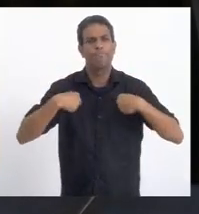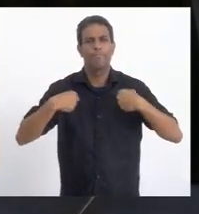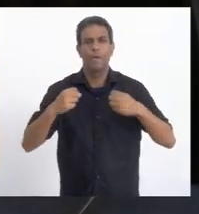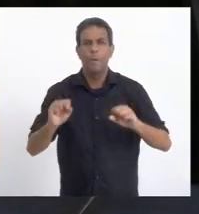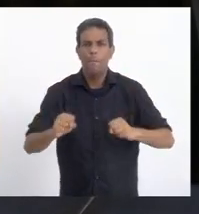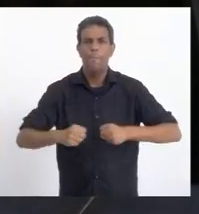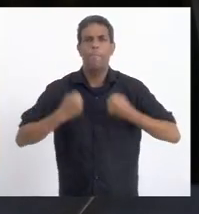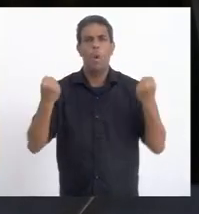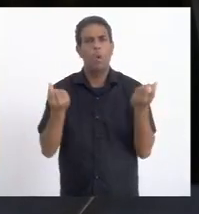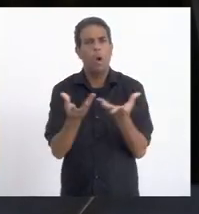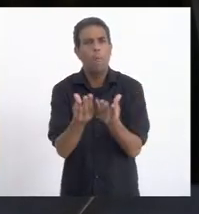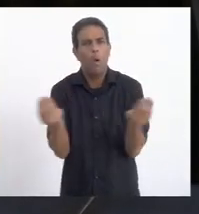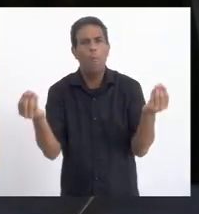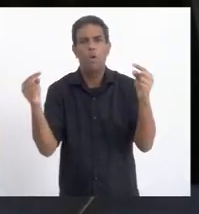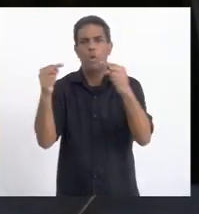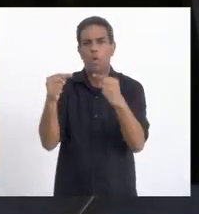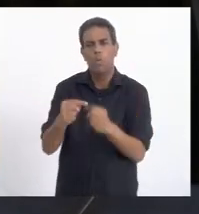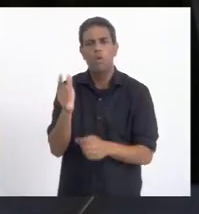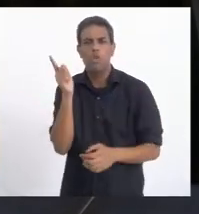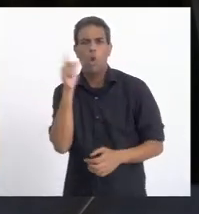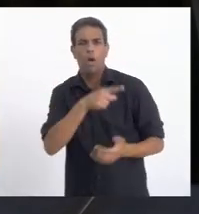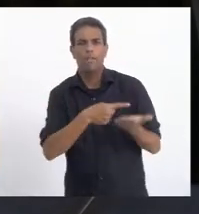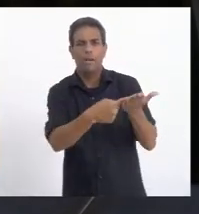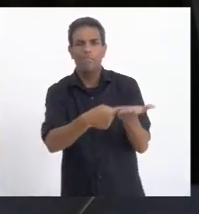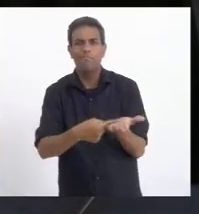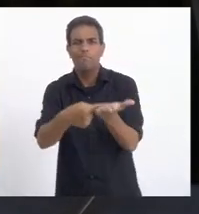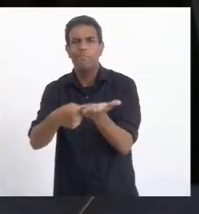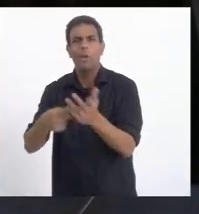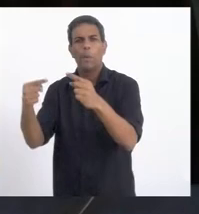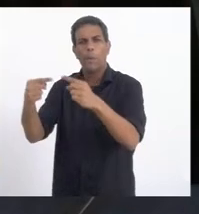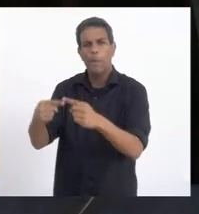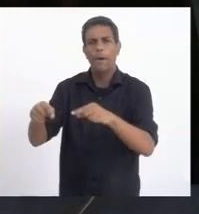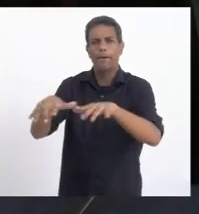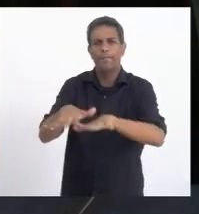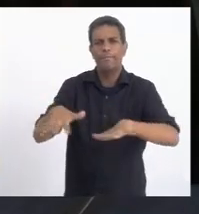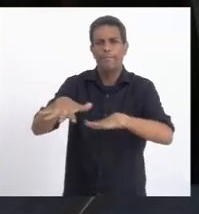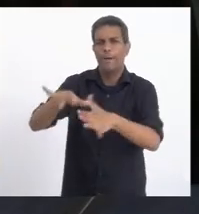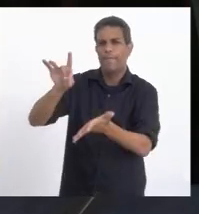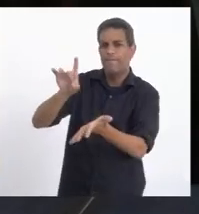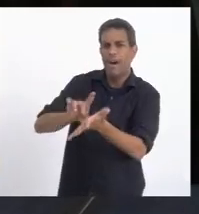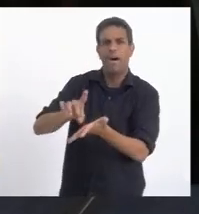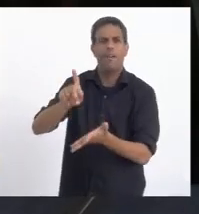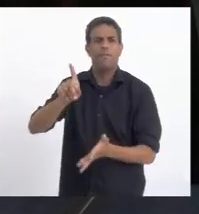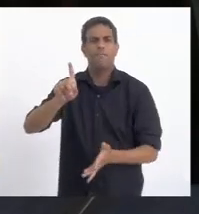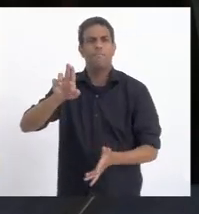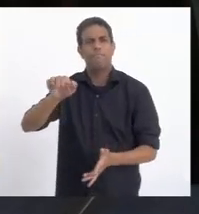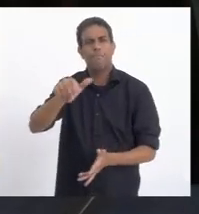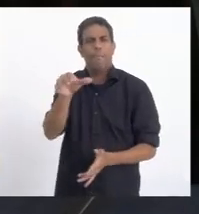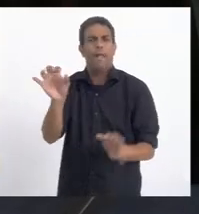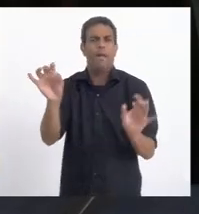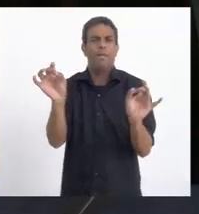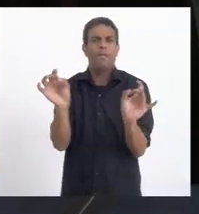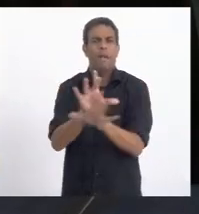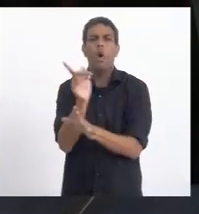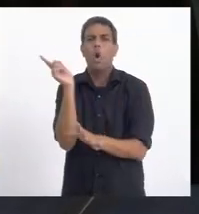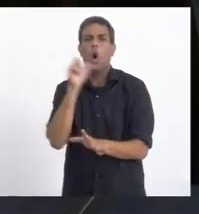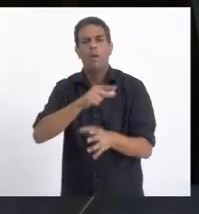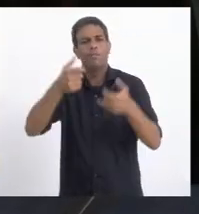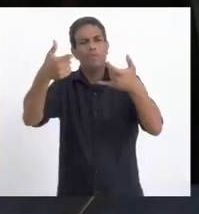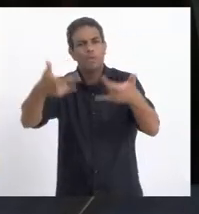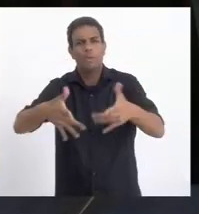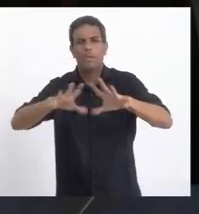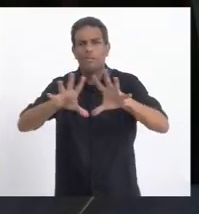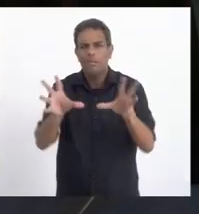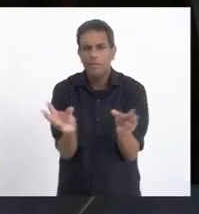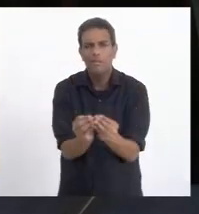atingiram também como muitos militares inativos oficiais operação aí nessa hora não tem diferenciação como foi dito aqui